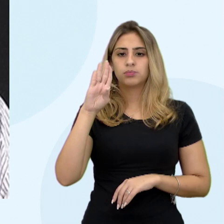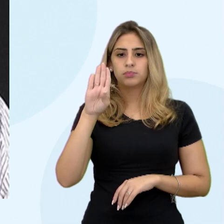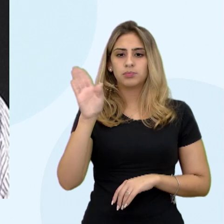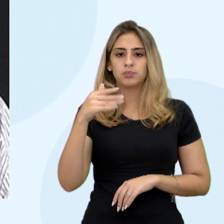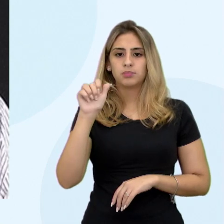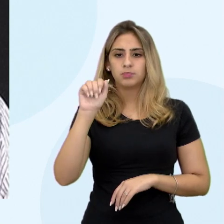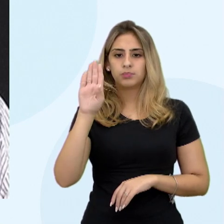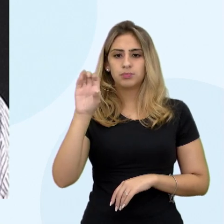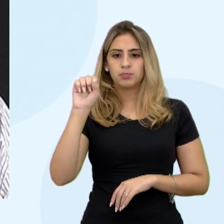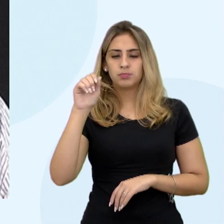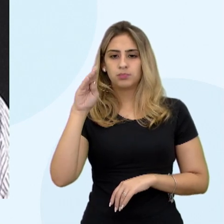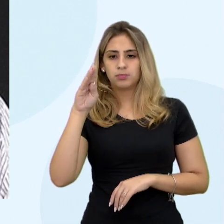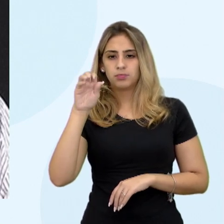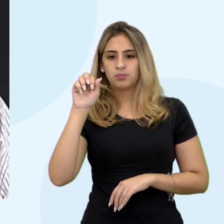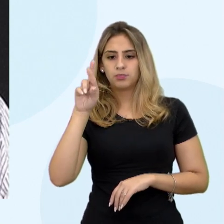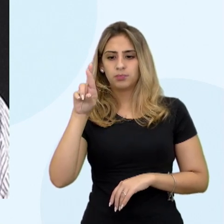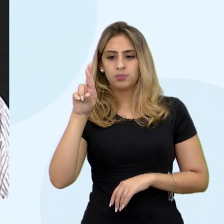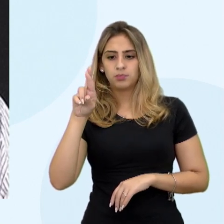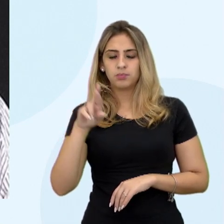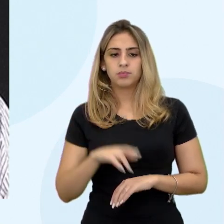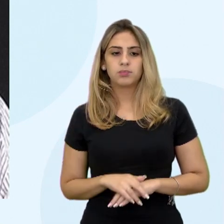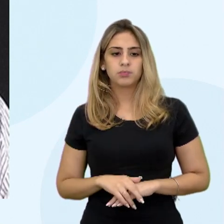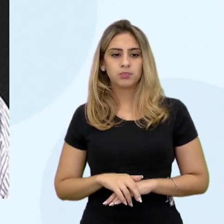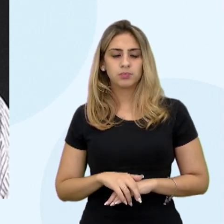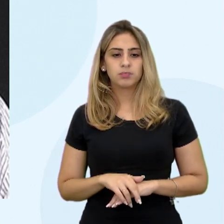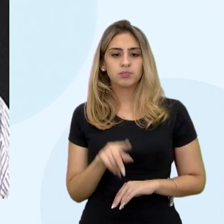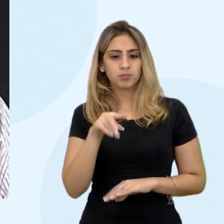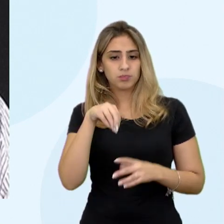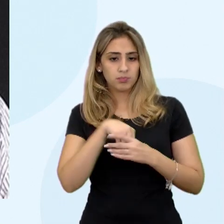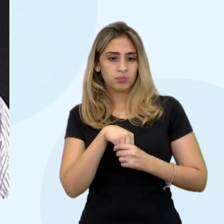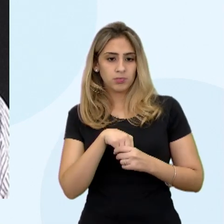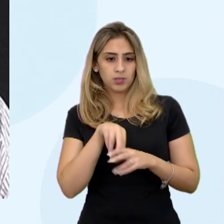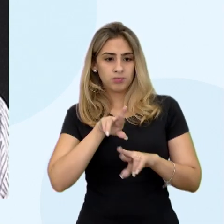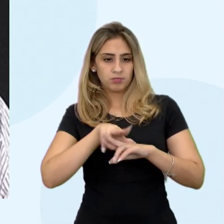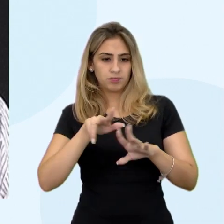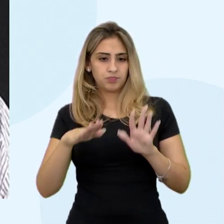ir lá, professor, vai com você. Beleza. Dentre algumas dessas múltiplas